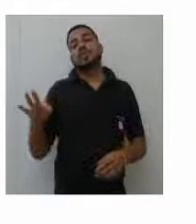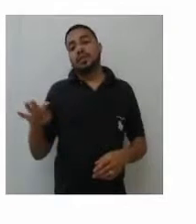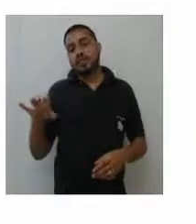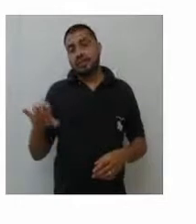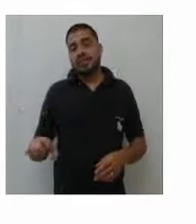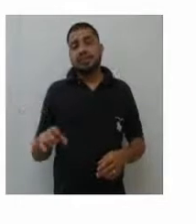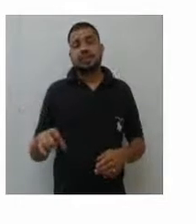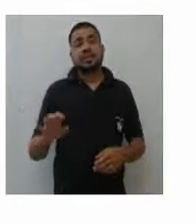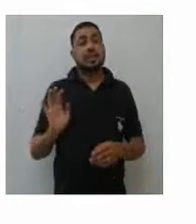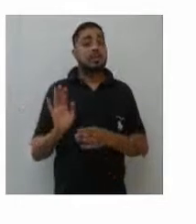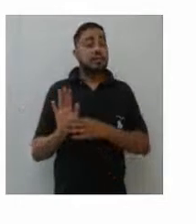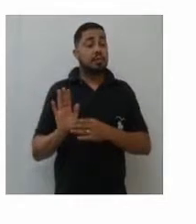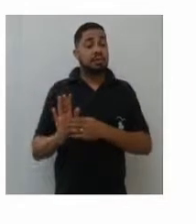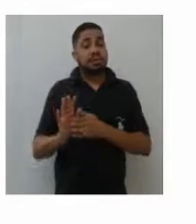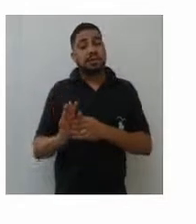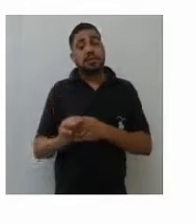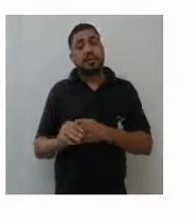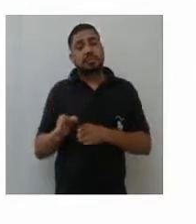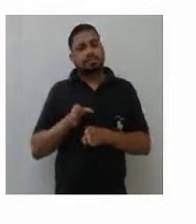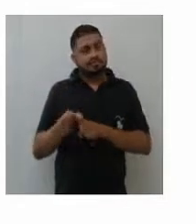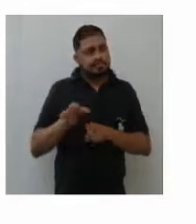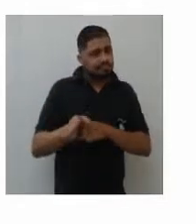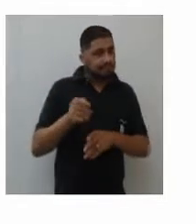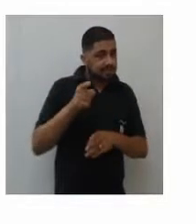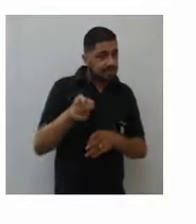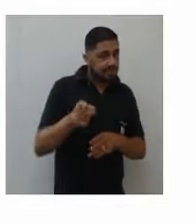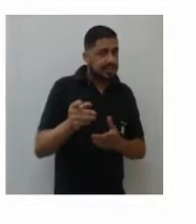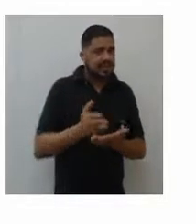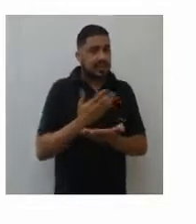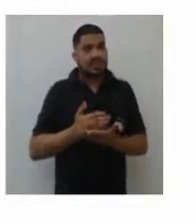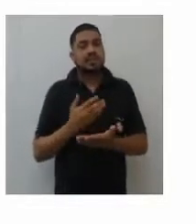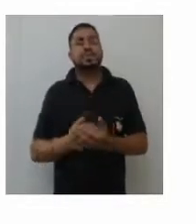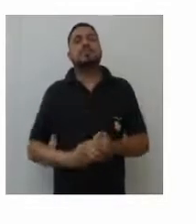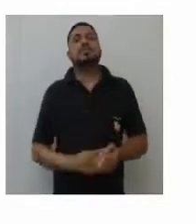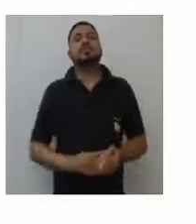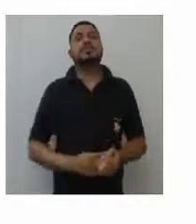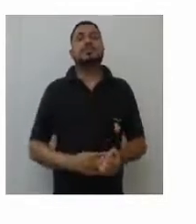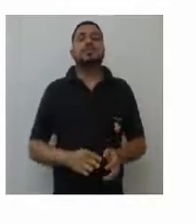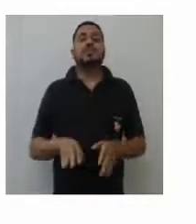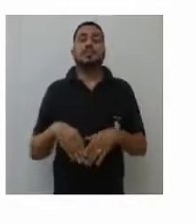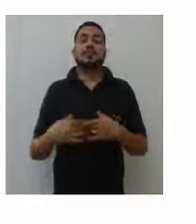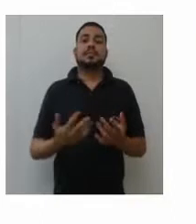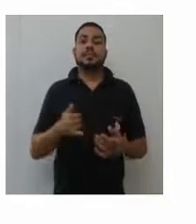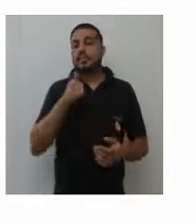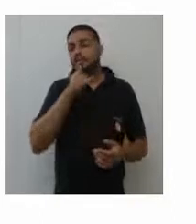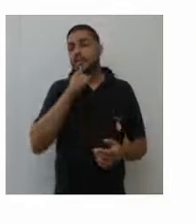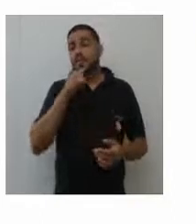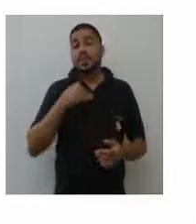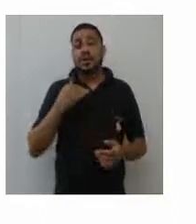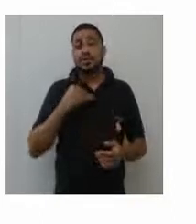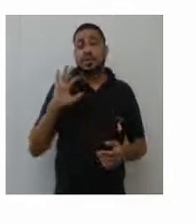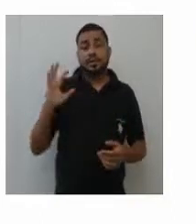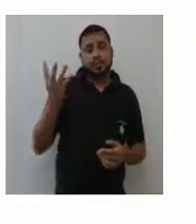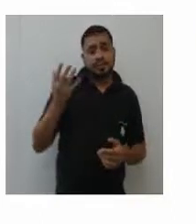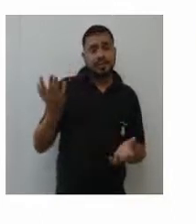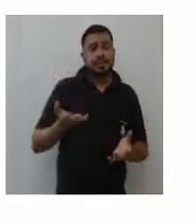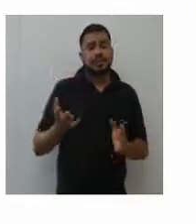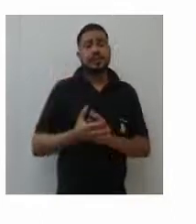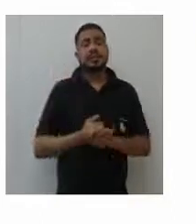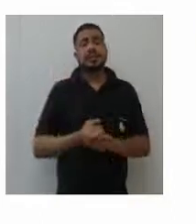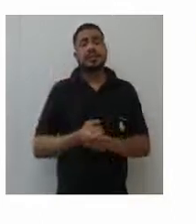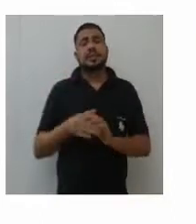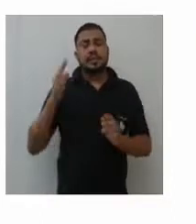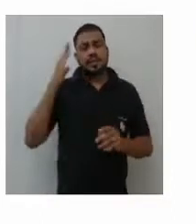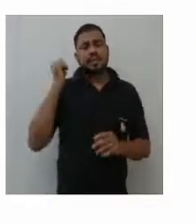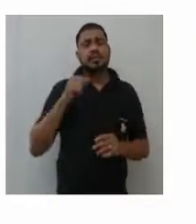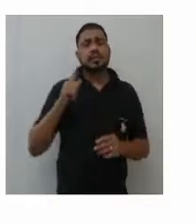diretamente proporcionais. A dica aí no seu caderno, tá? Então, exempliço. Vou resolver esse exempliço aqui, tá?